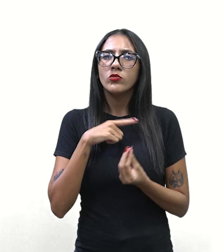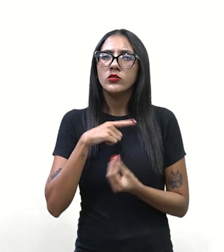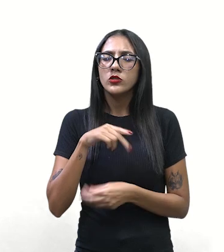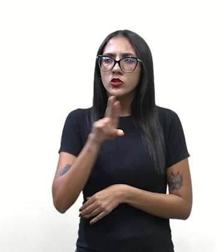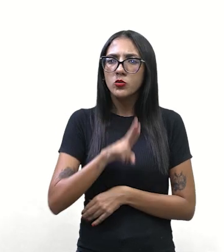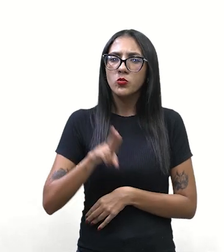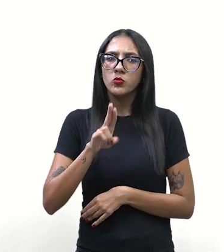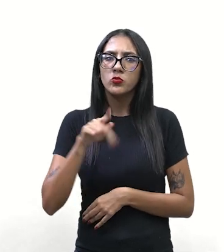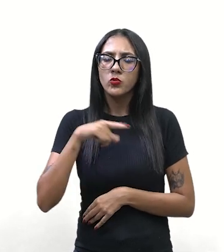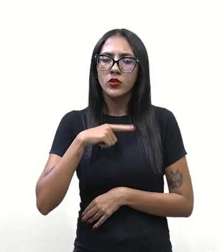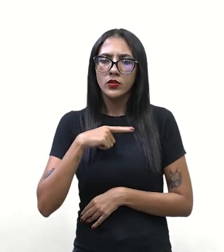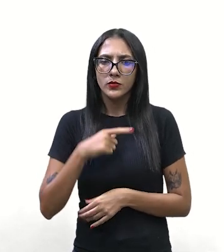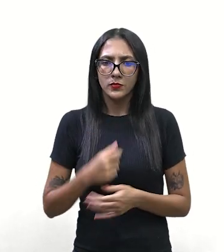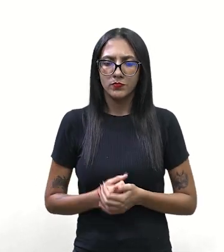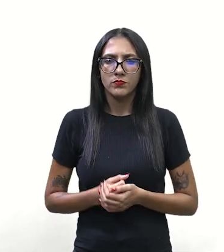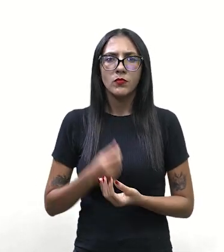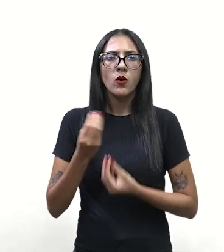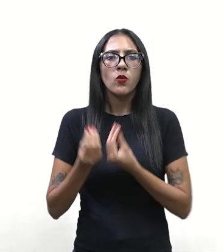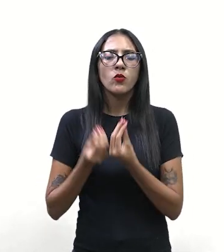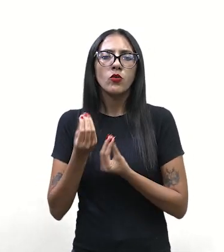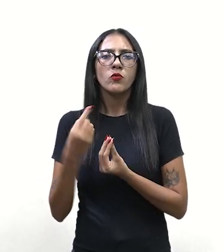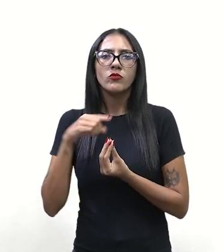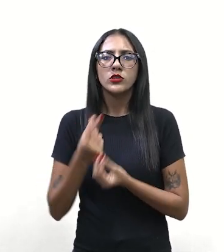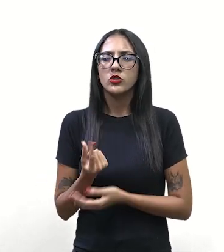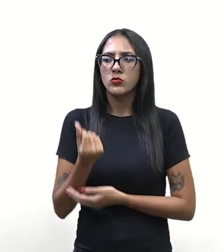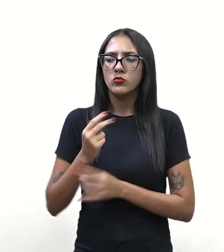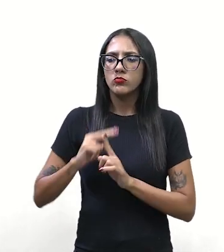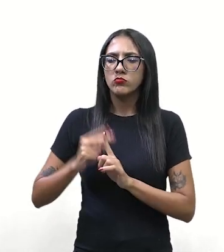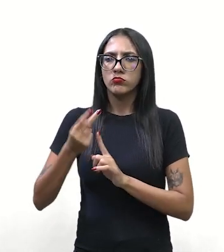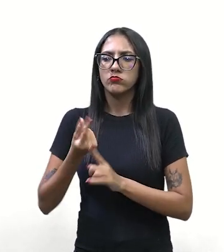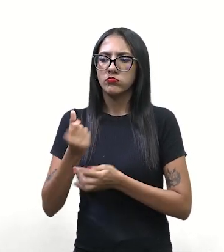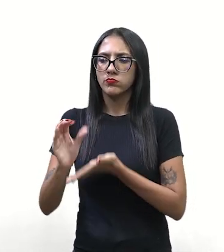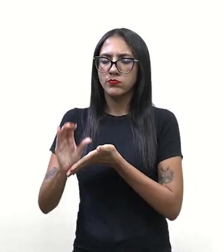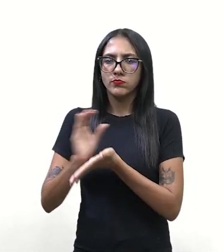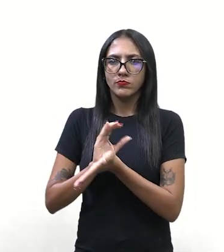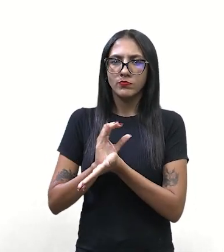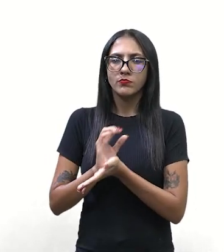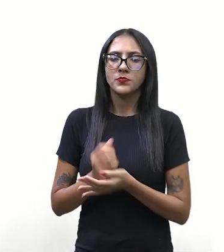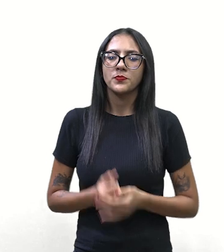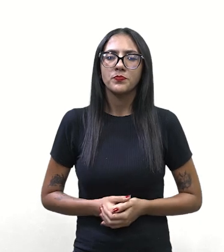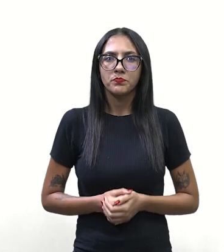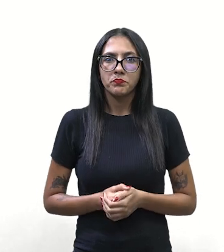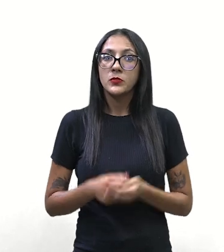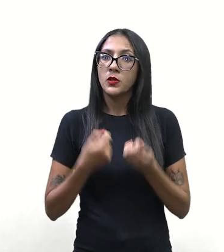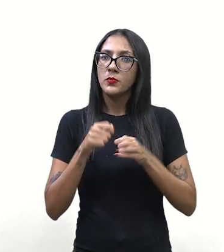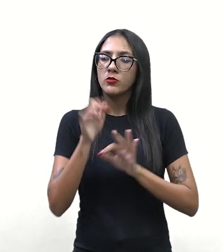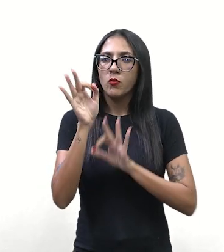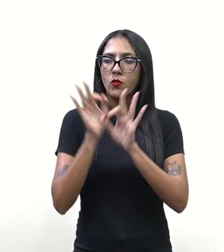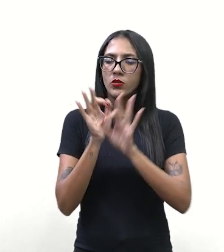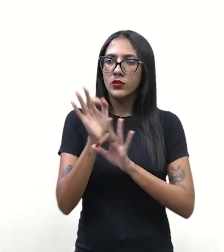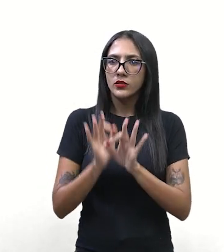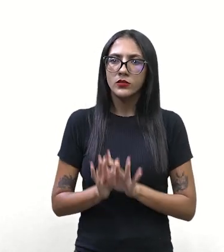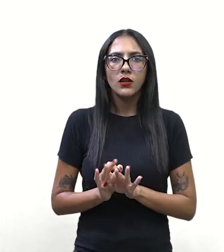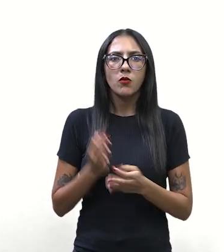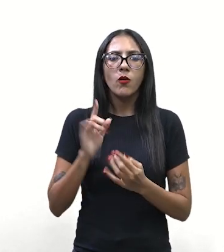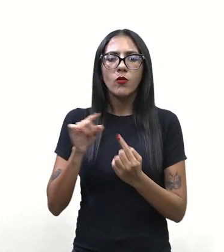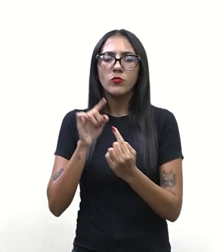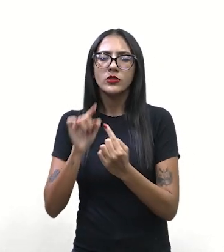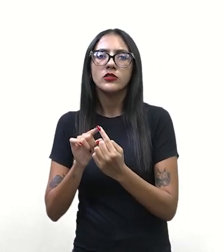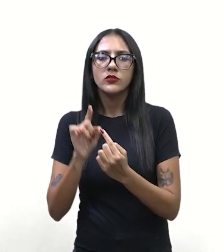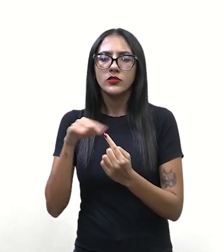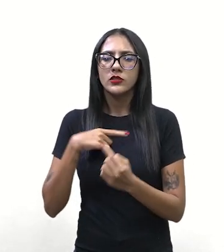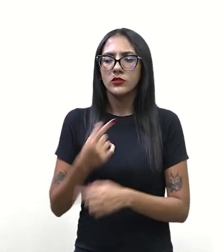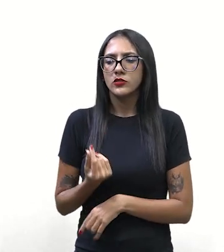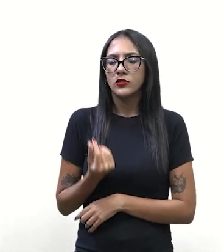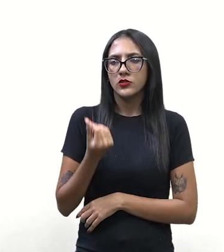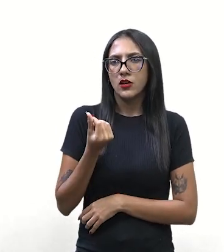esse lucro. Para que vai ser utilizado esse lucro de vocês? Você deve planejar aí o destino desse lucro. Se